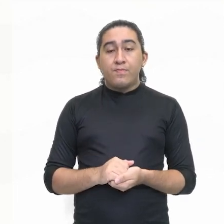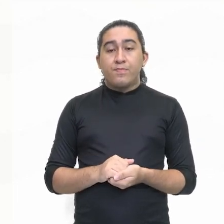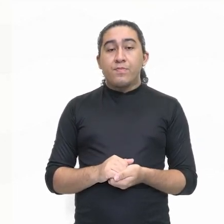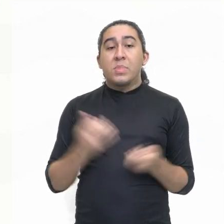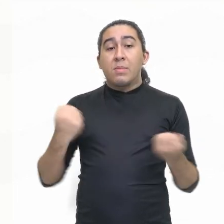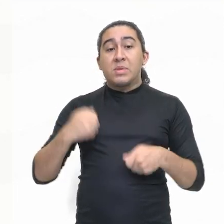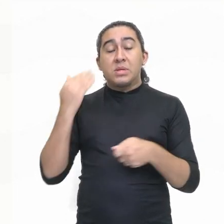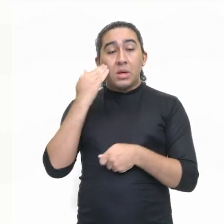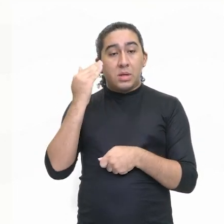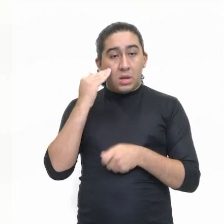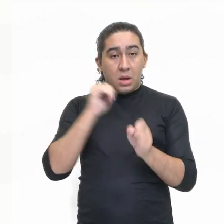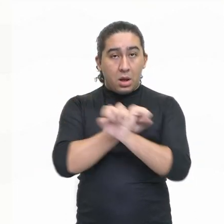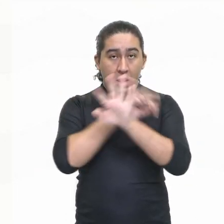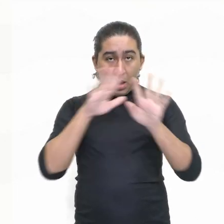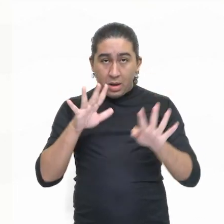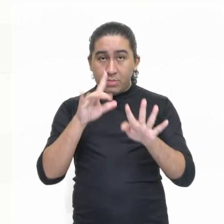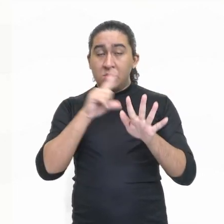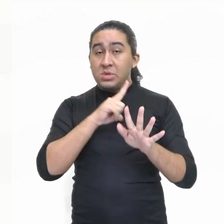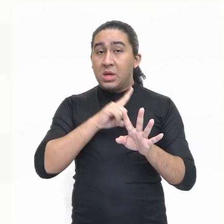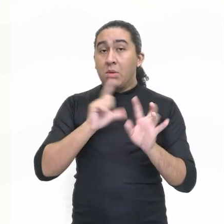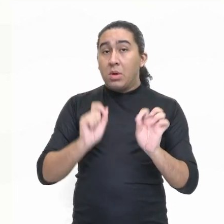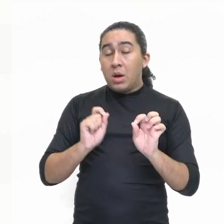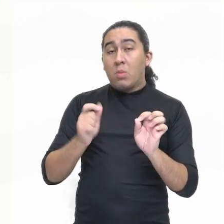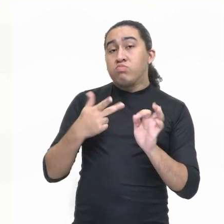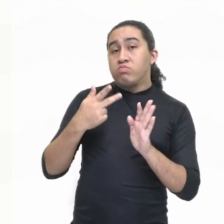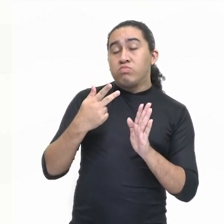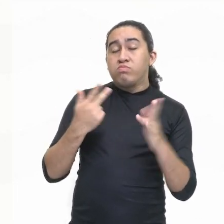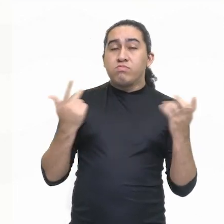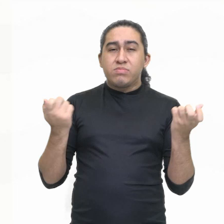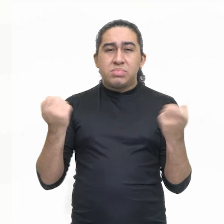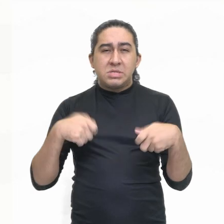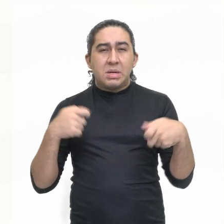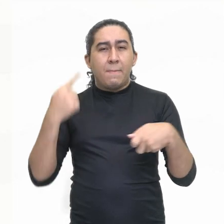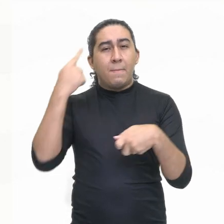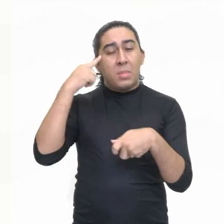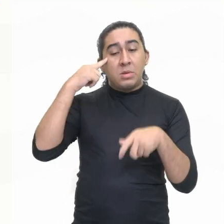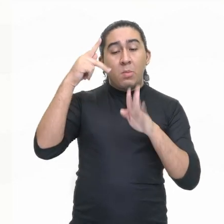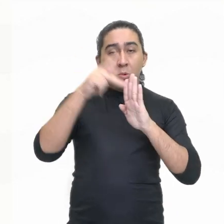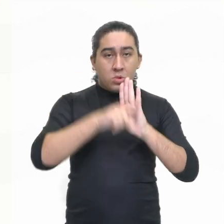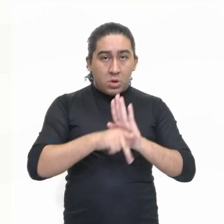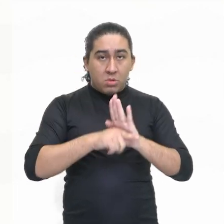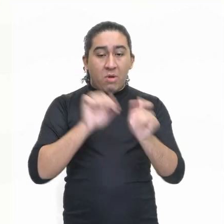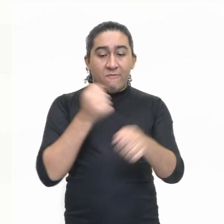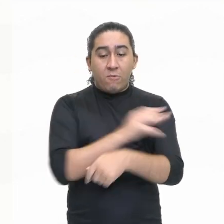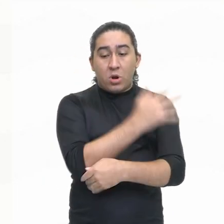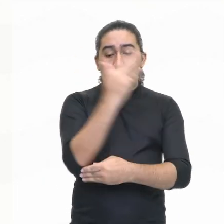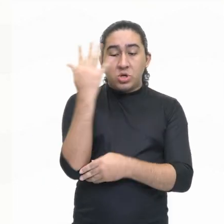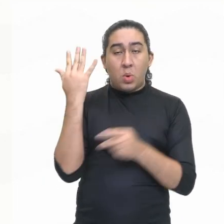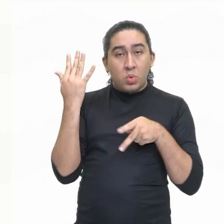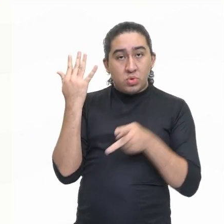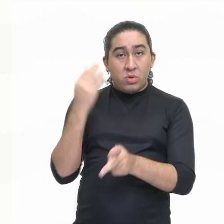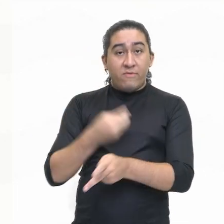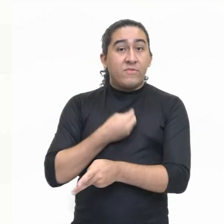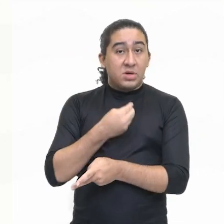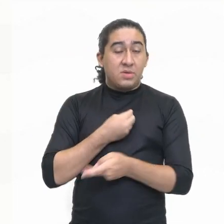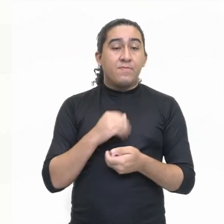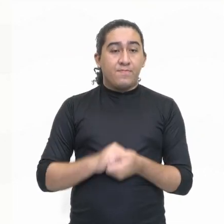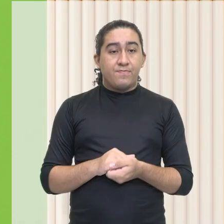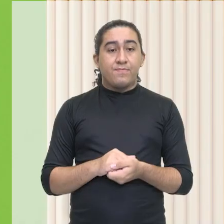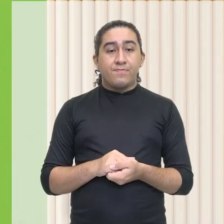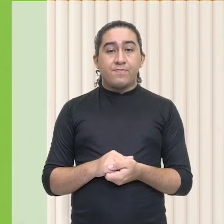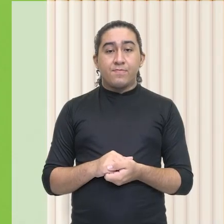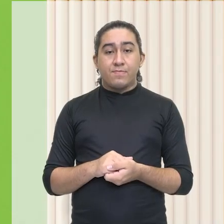um movimento para que mantenha a floresta em pé por conta dessa e de uma outra característica que a gente vai frisar já